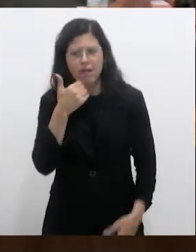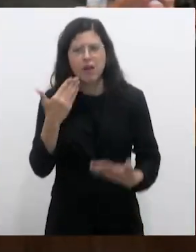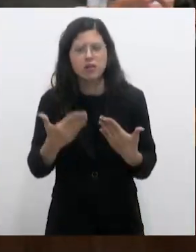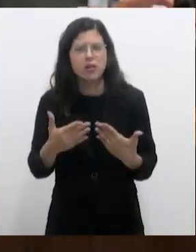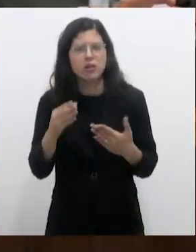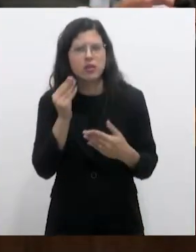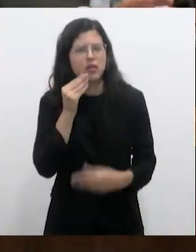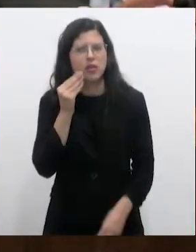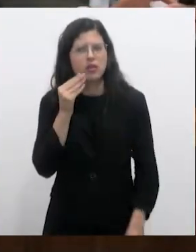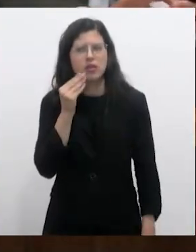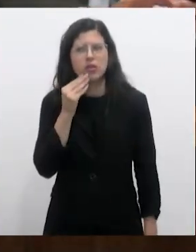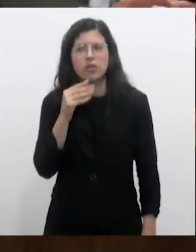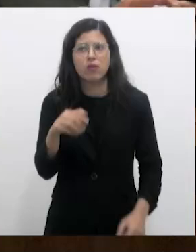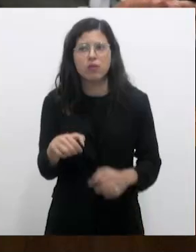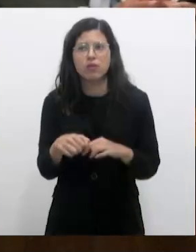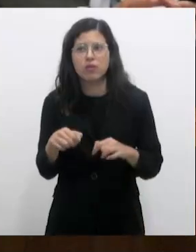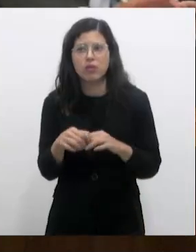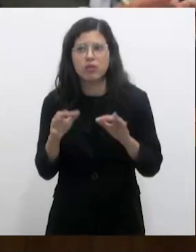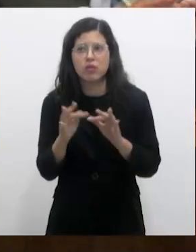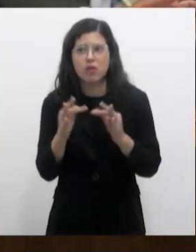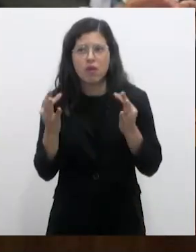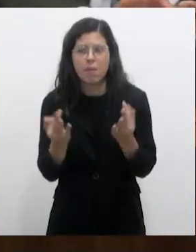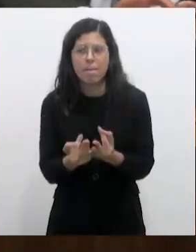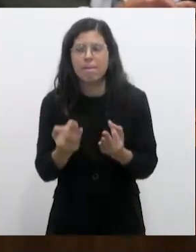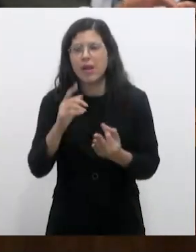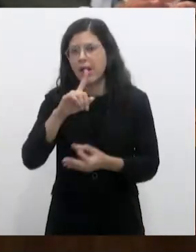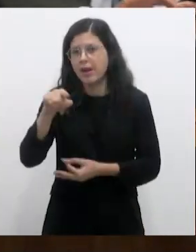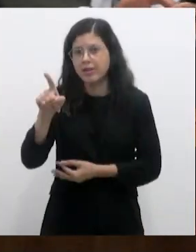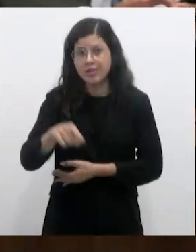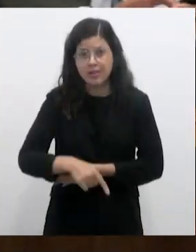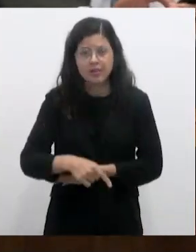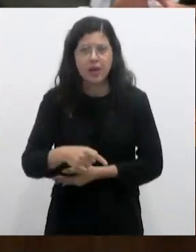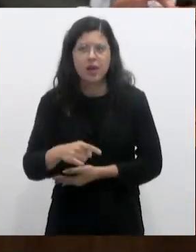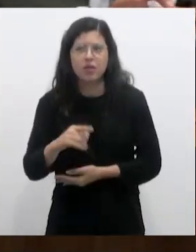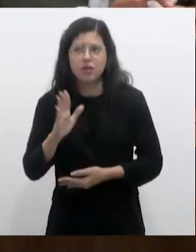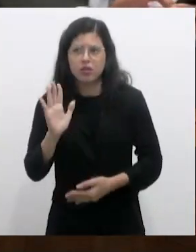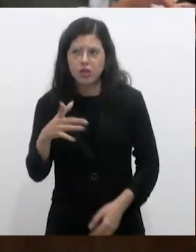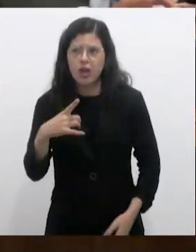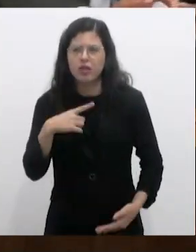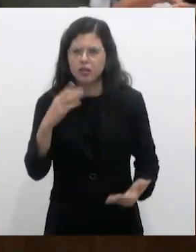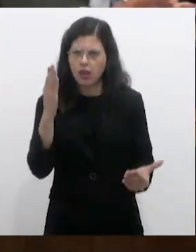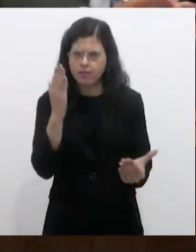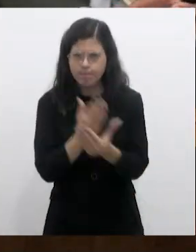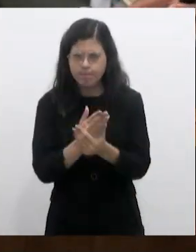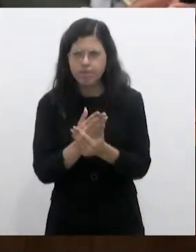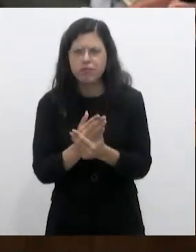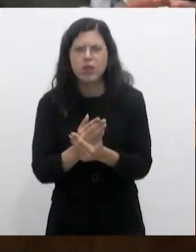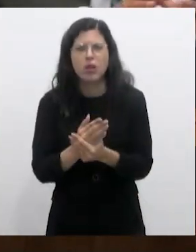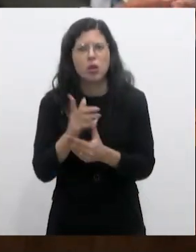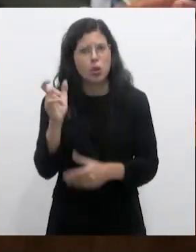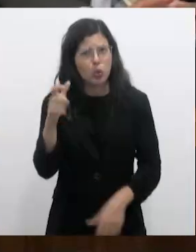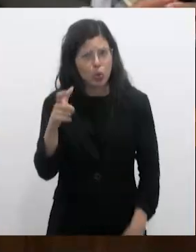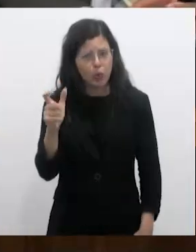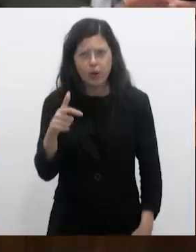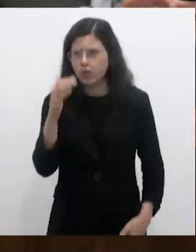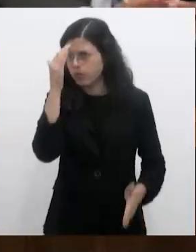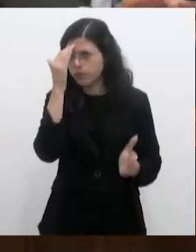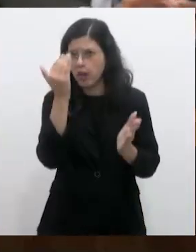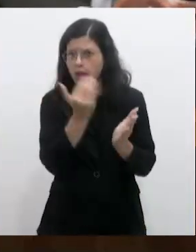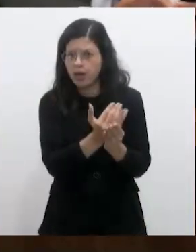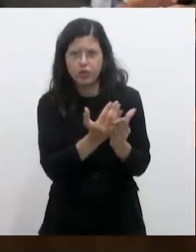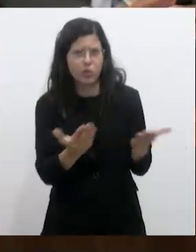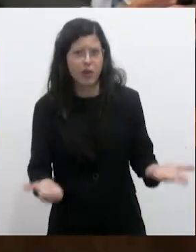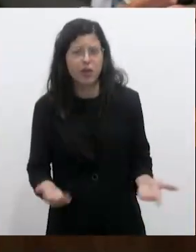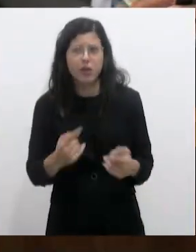as formas fazer com que essa família cancele. Inclusive, já tem liminar e o plano está descumprindo a liminar, porque é muito